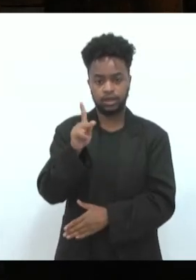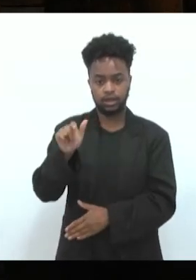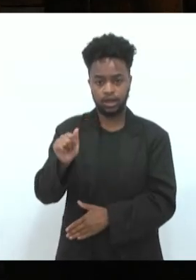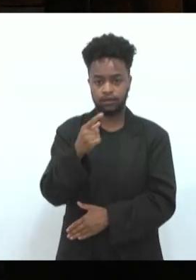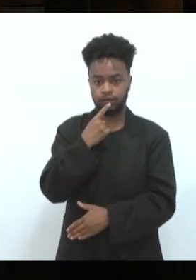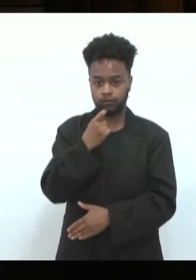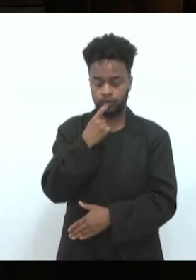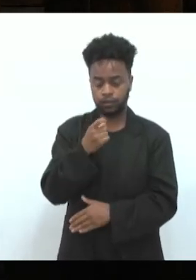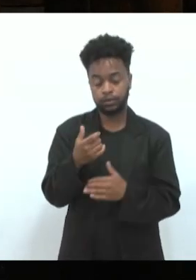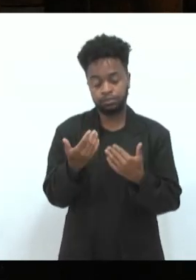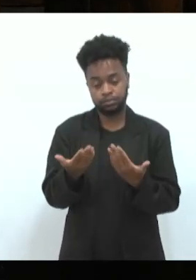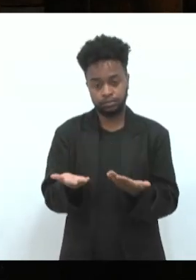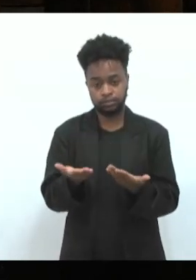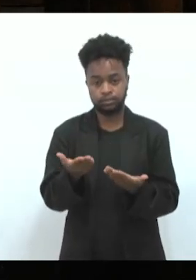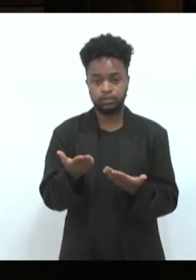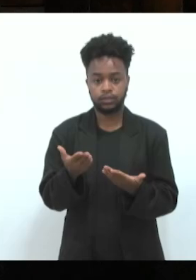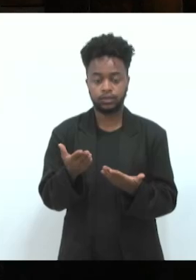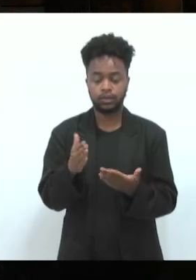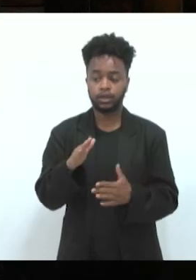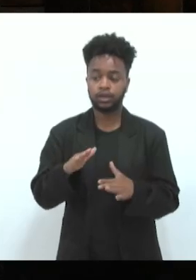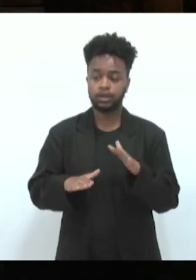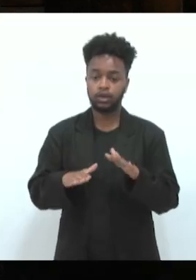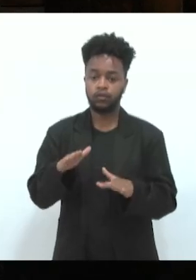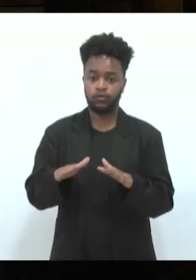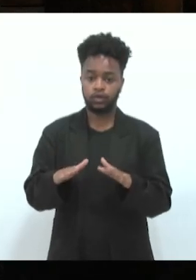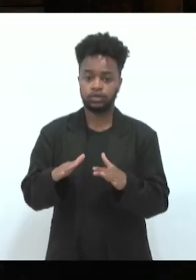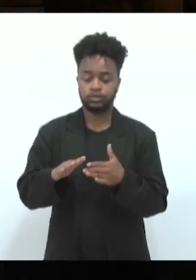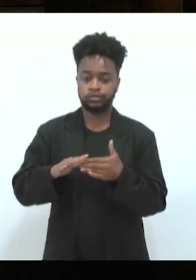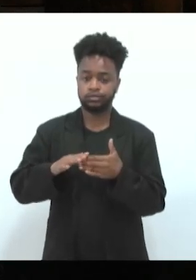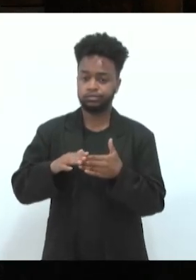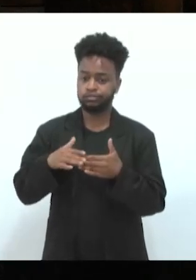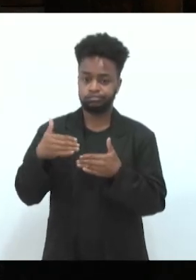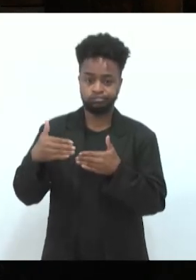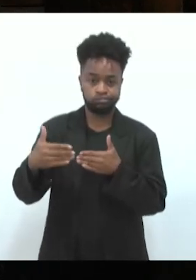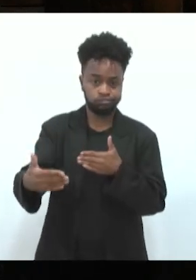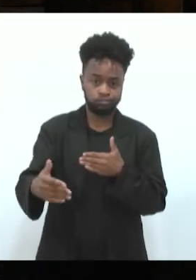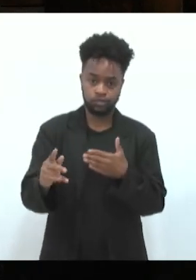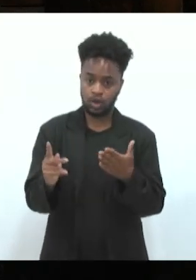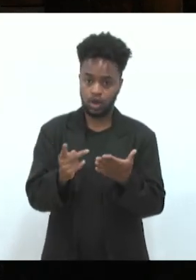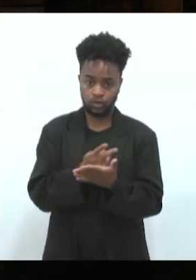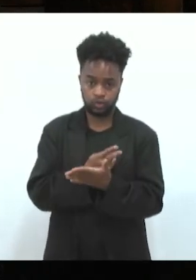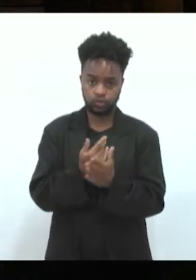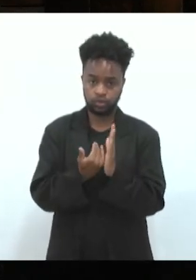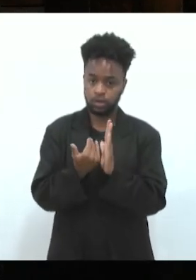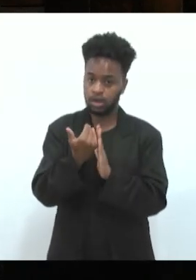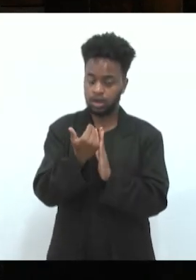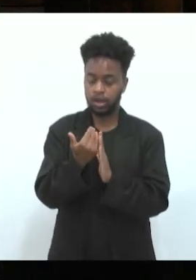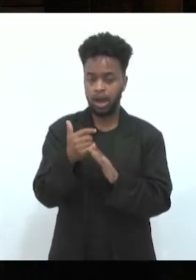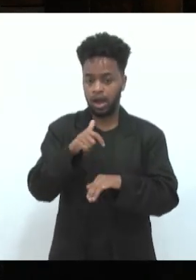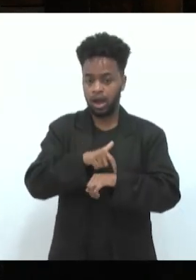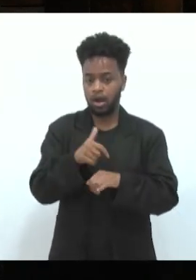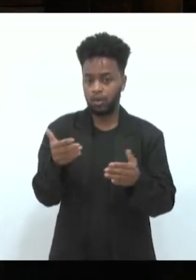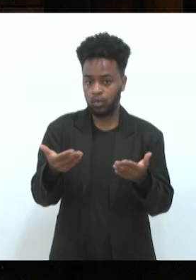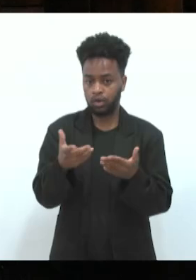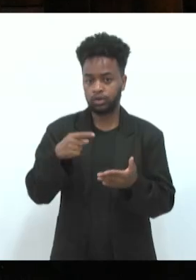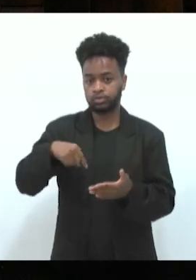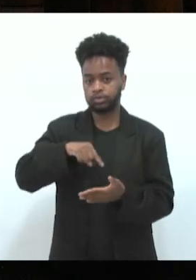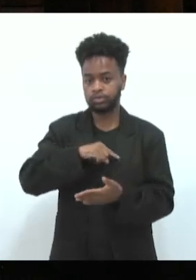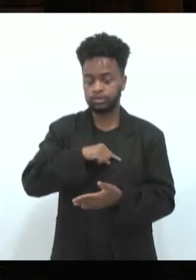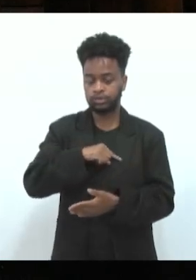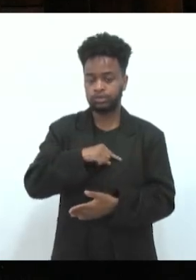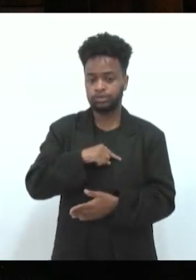E possivelmente isso deve ter se desdobrado, né, enquanto a gente está aqui no plenário.